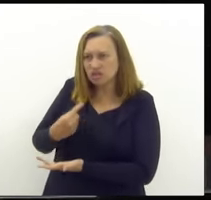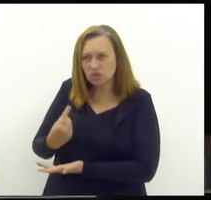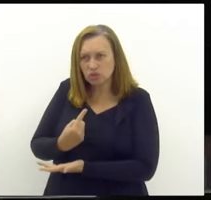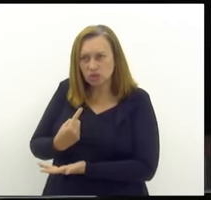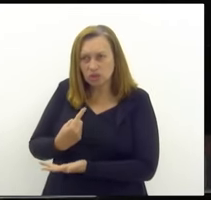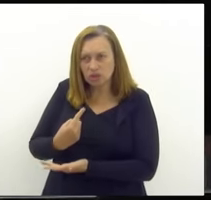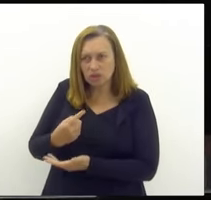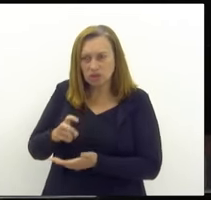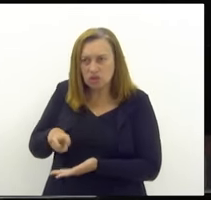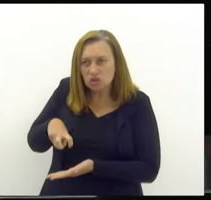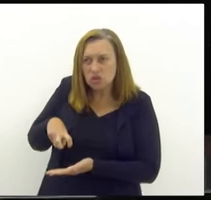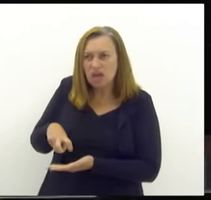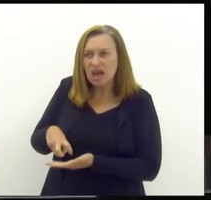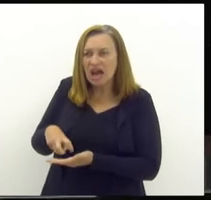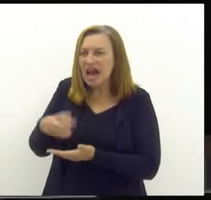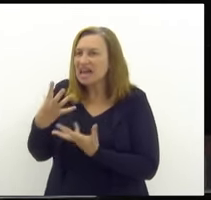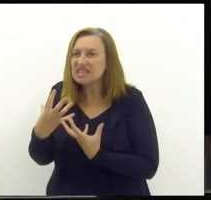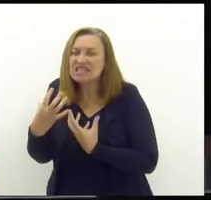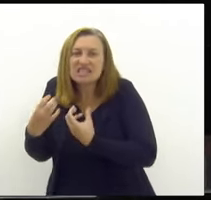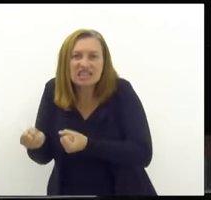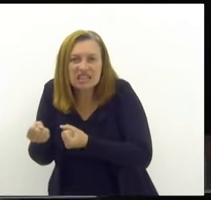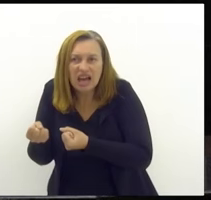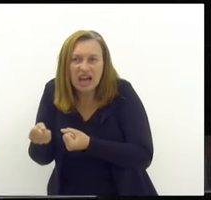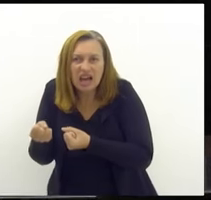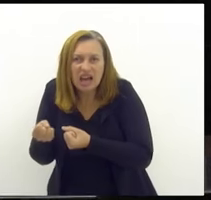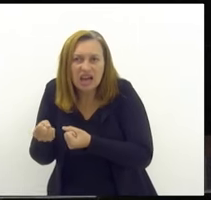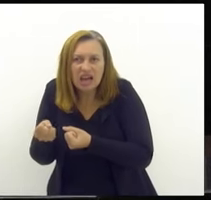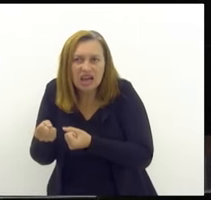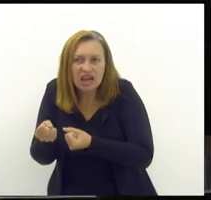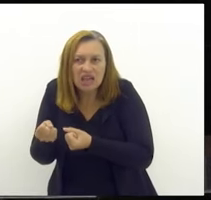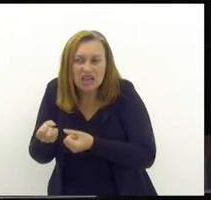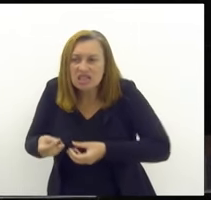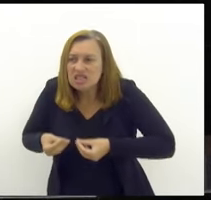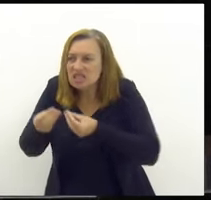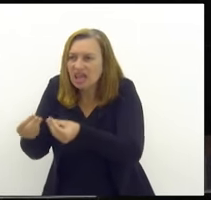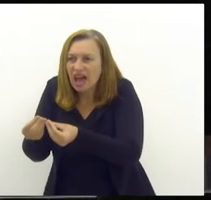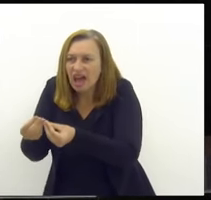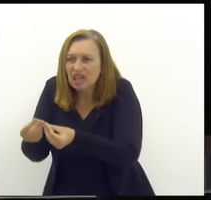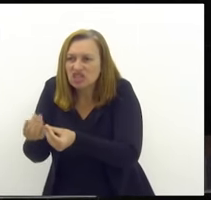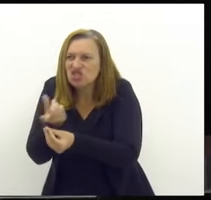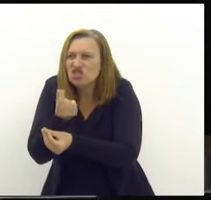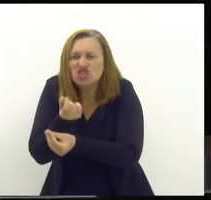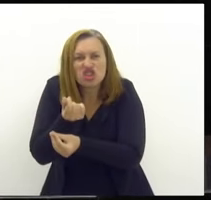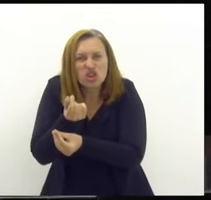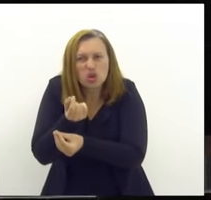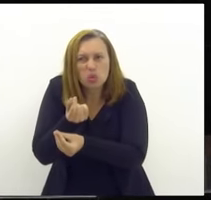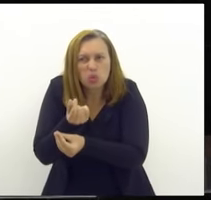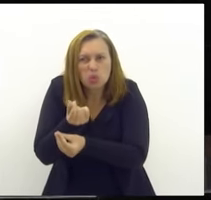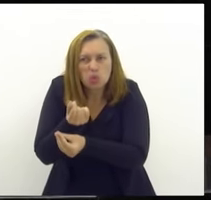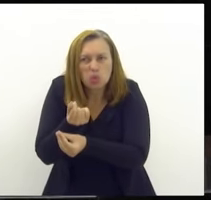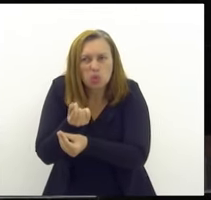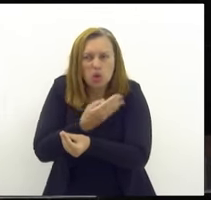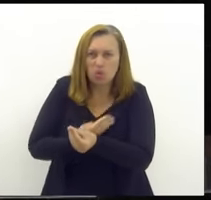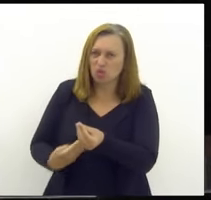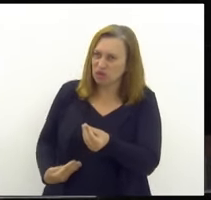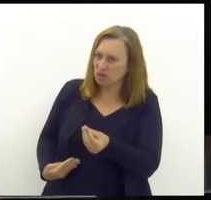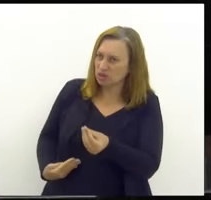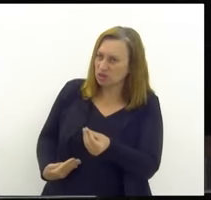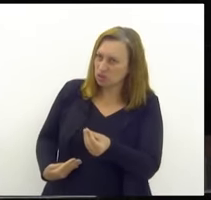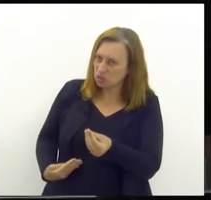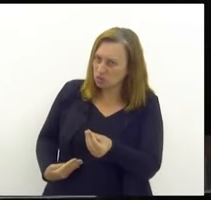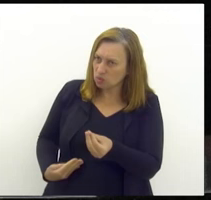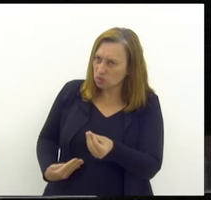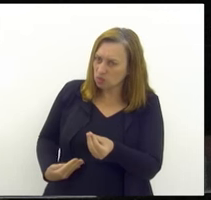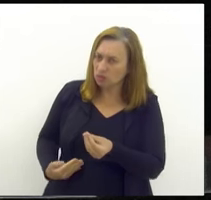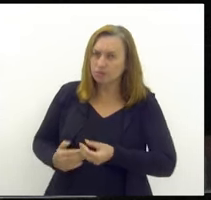nos ajoelhar e darmos chancela para o governador mexer